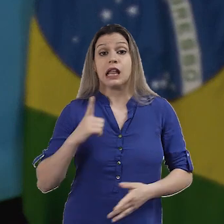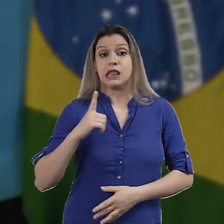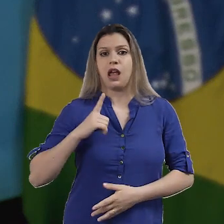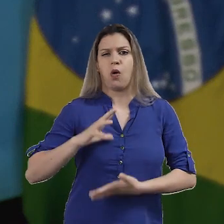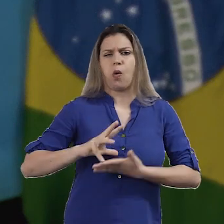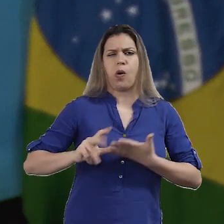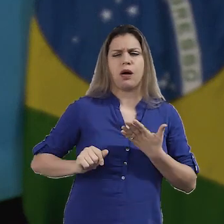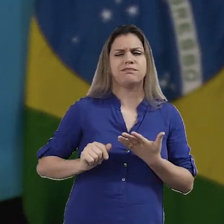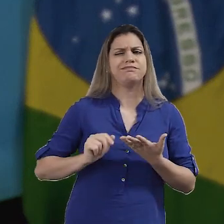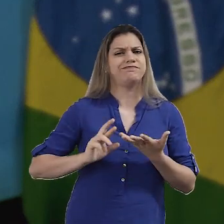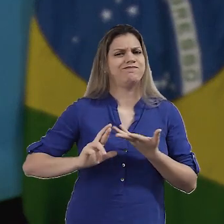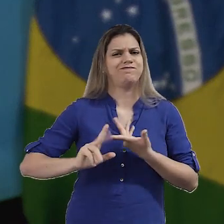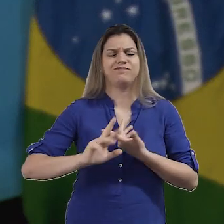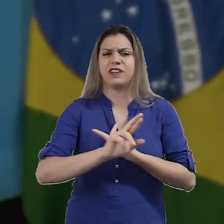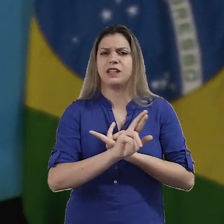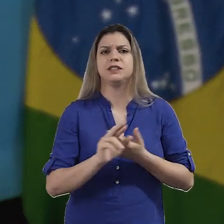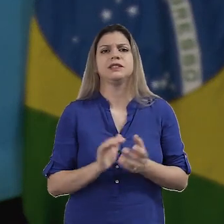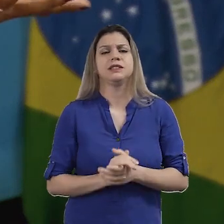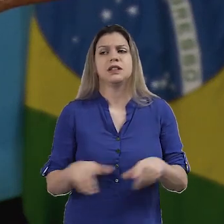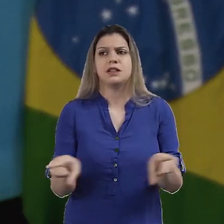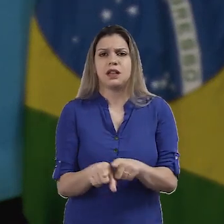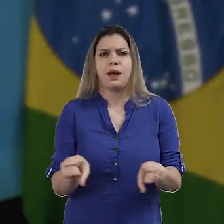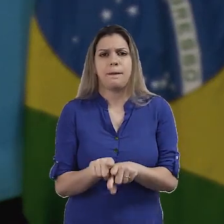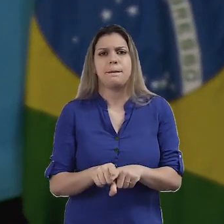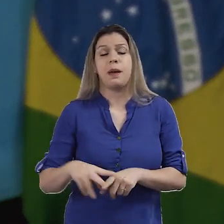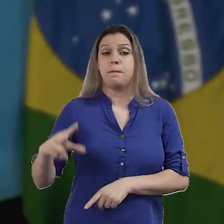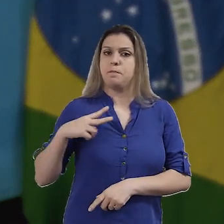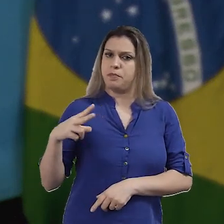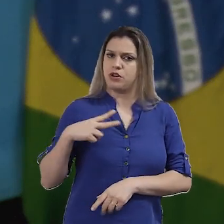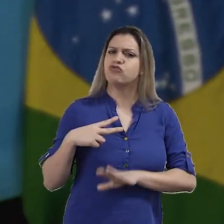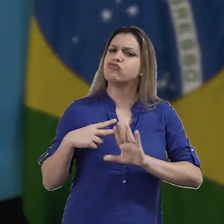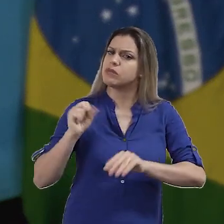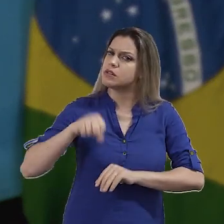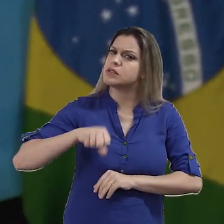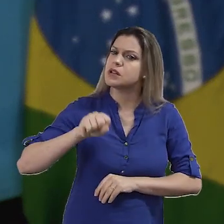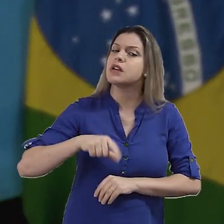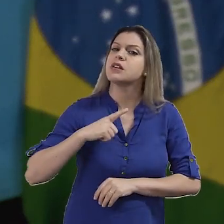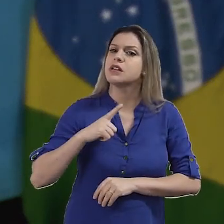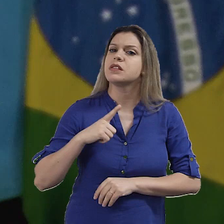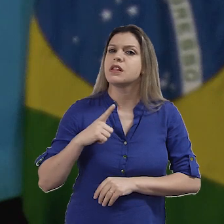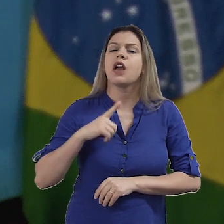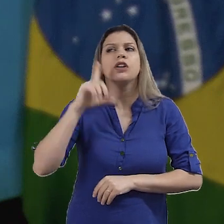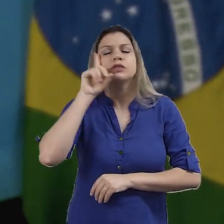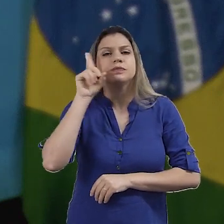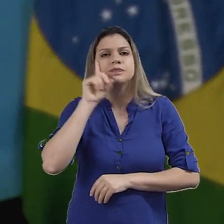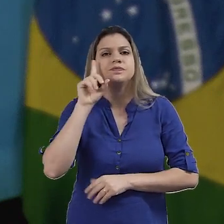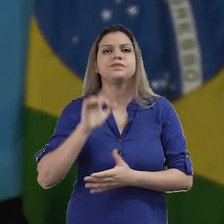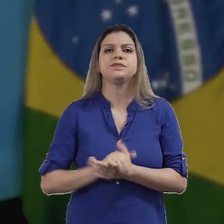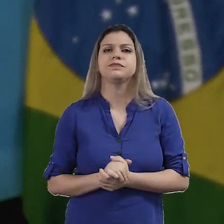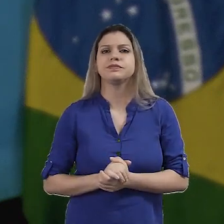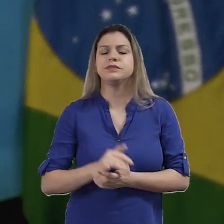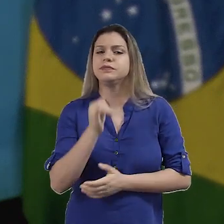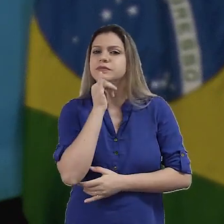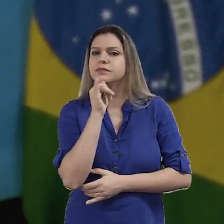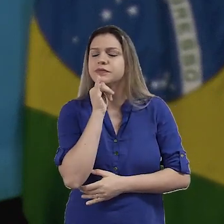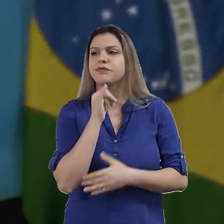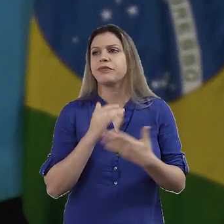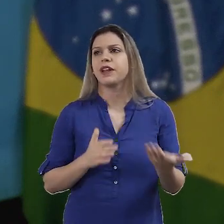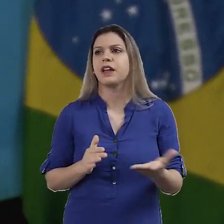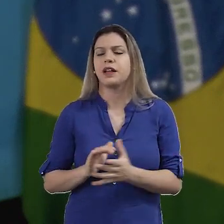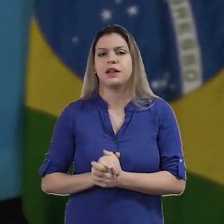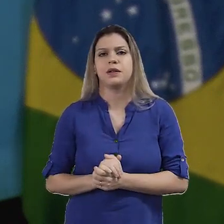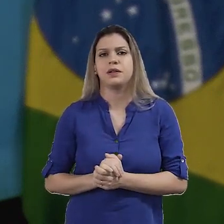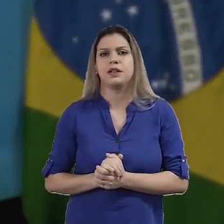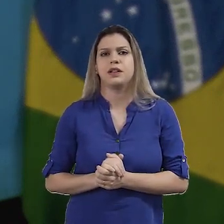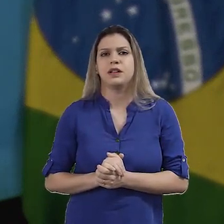está presente em vários setores, também na iniciativa privada. Temos as corrupções do dia a dia, que é esse caso